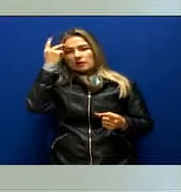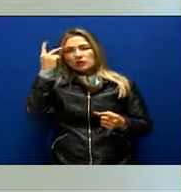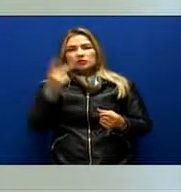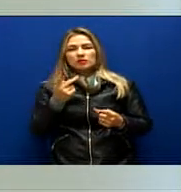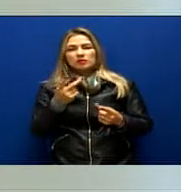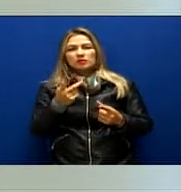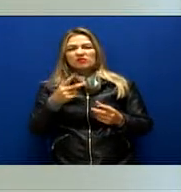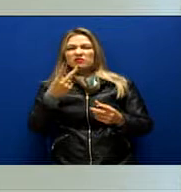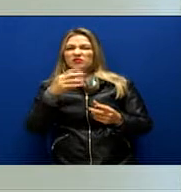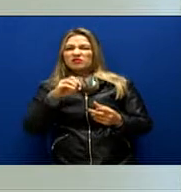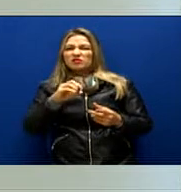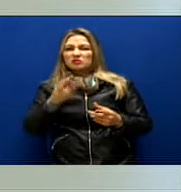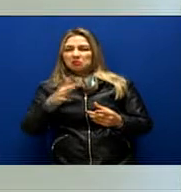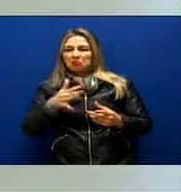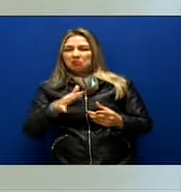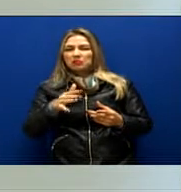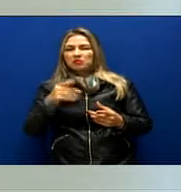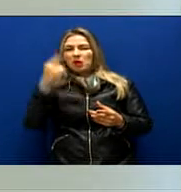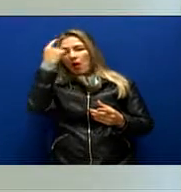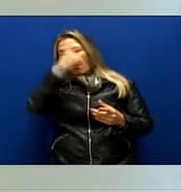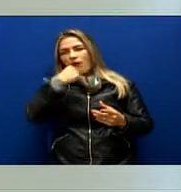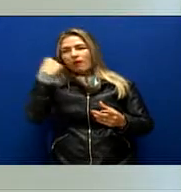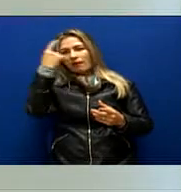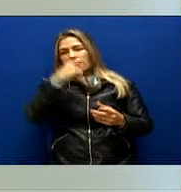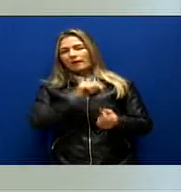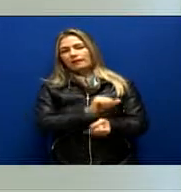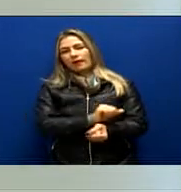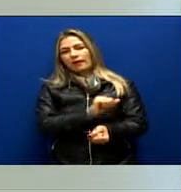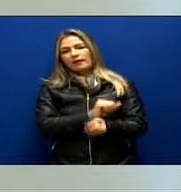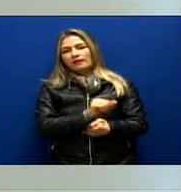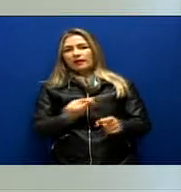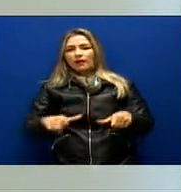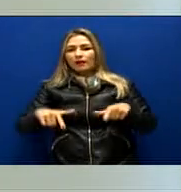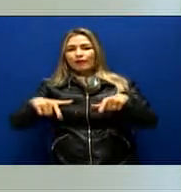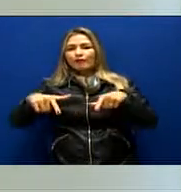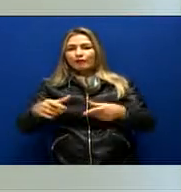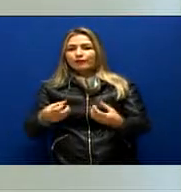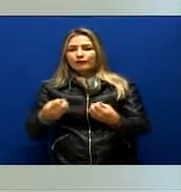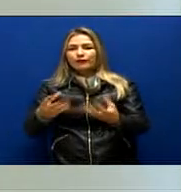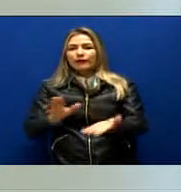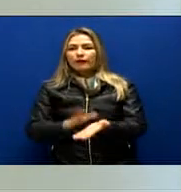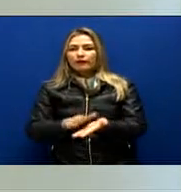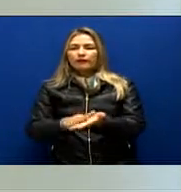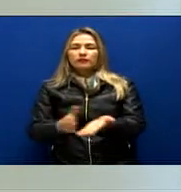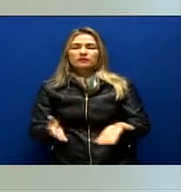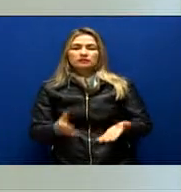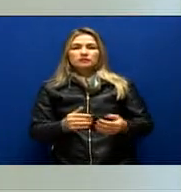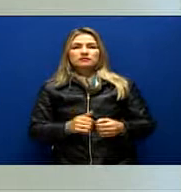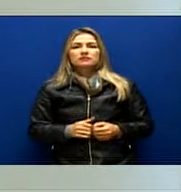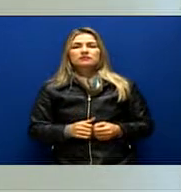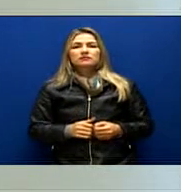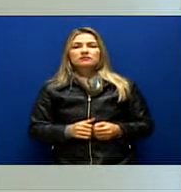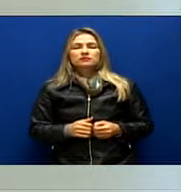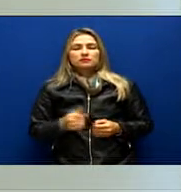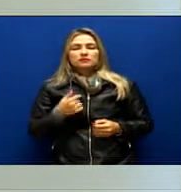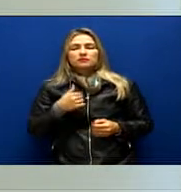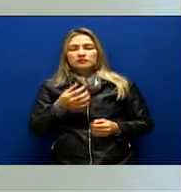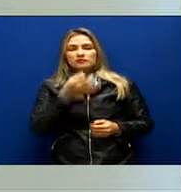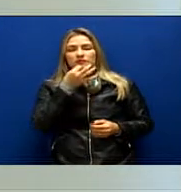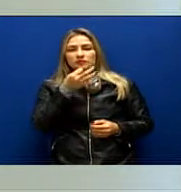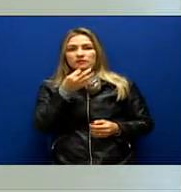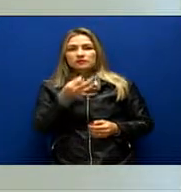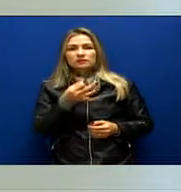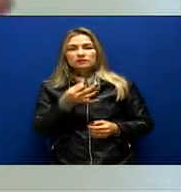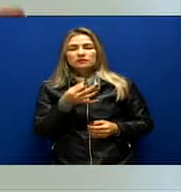para Vossa Excelência o bom senso de debater o projeto em segunda discussão. Vossa Excelência quis aquele